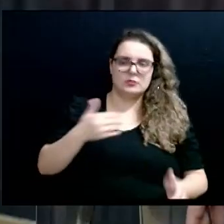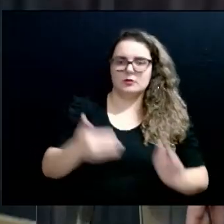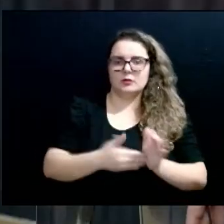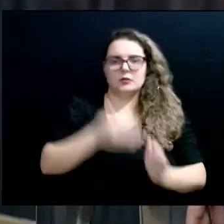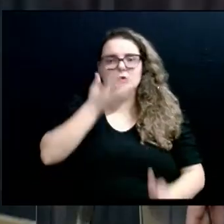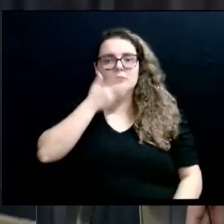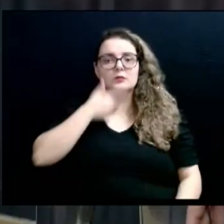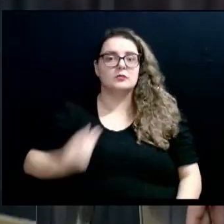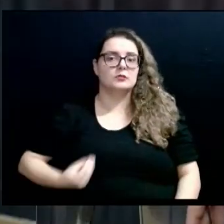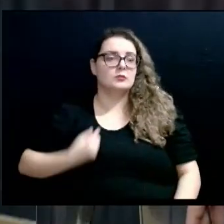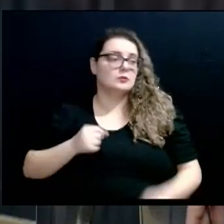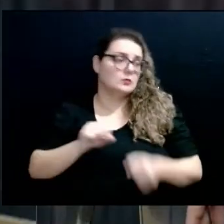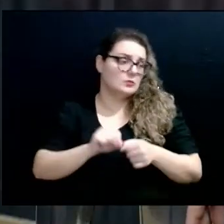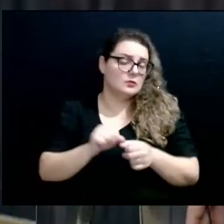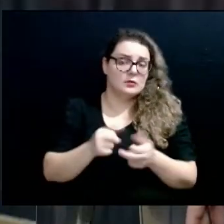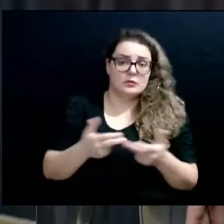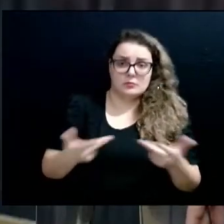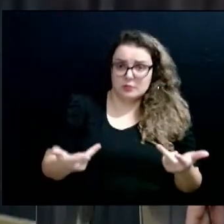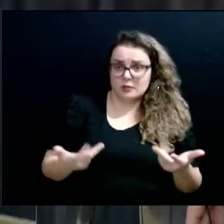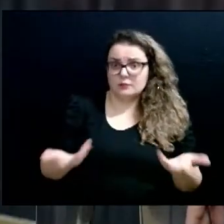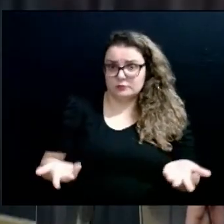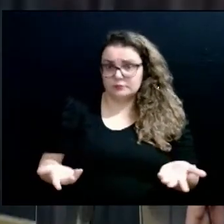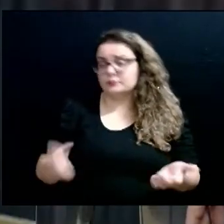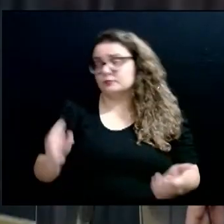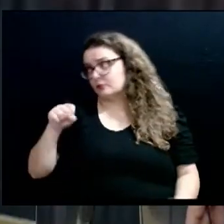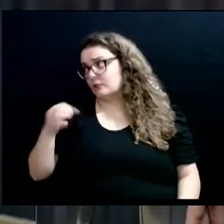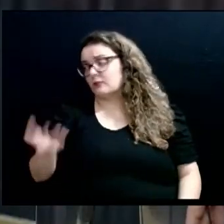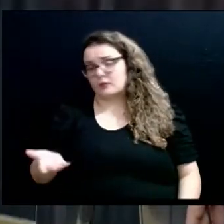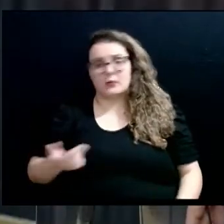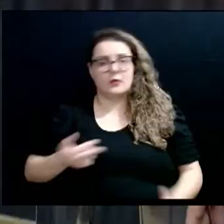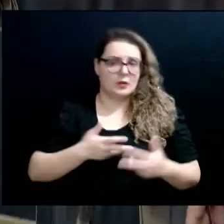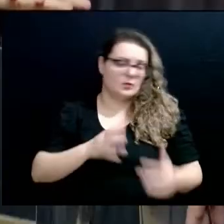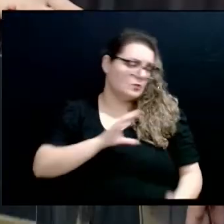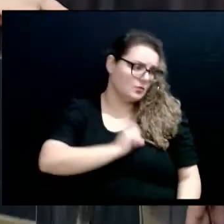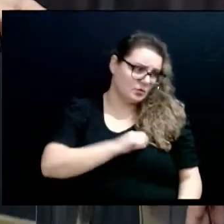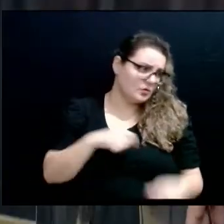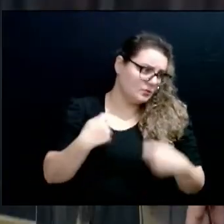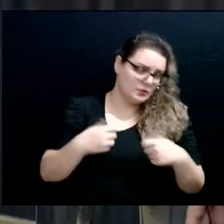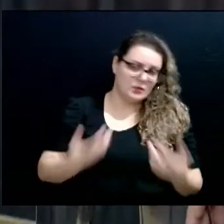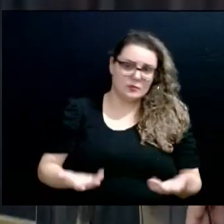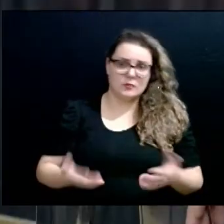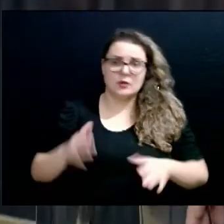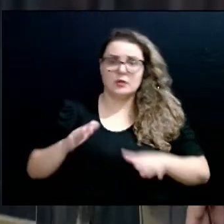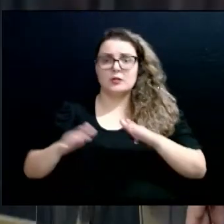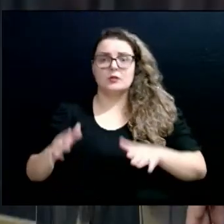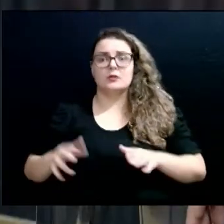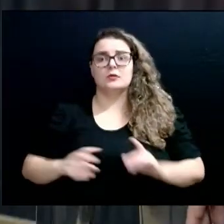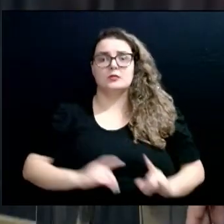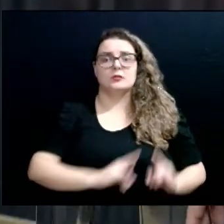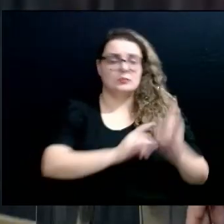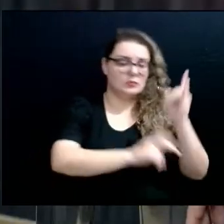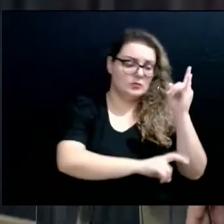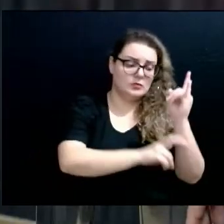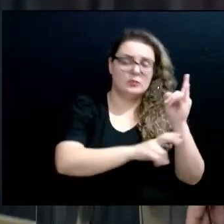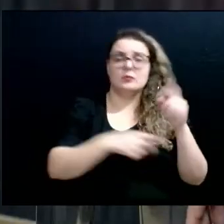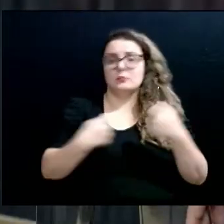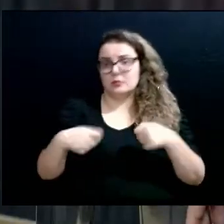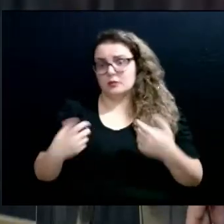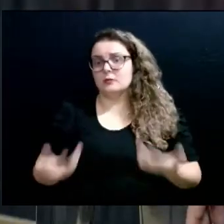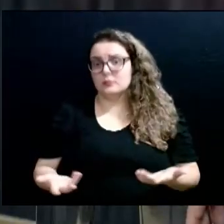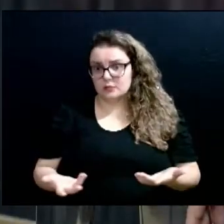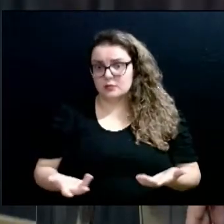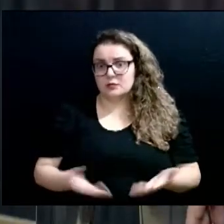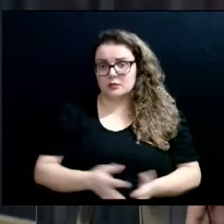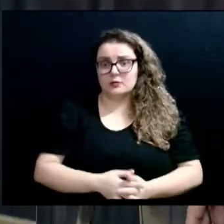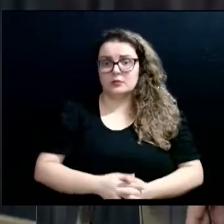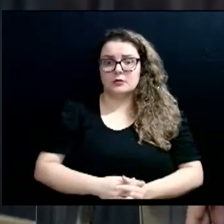fazer as coisas que a gente gosta e que a gente precisa. Então, às vezes, andar de elevador, às vezes é necessário. A gente, né, na nossa